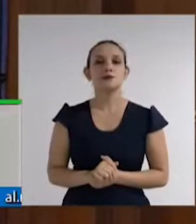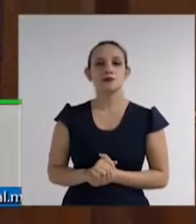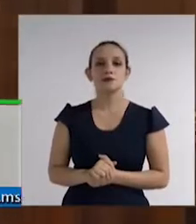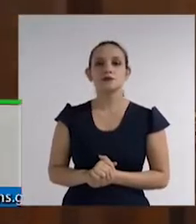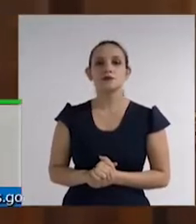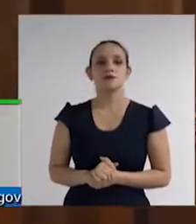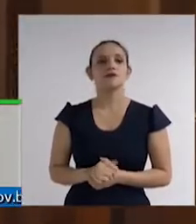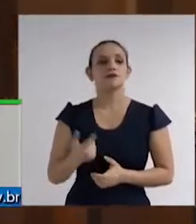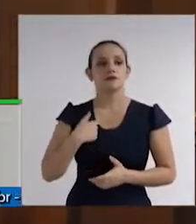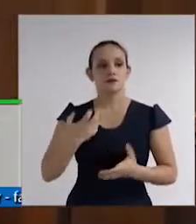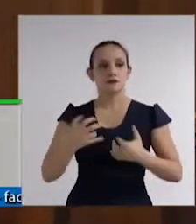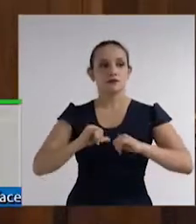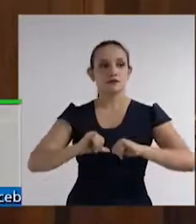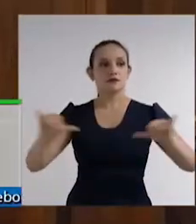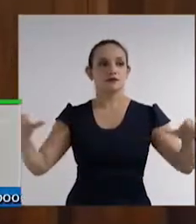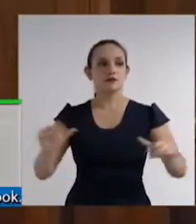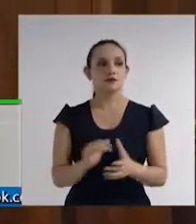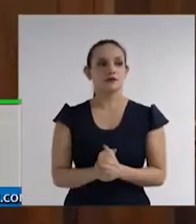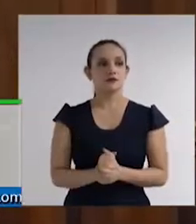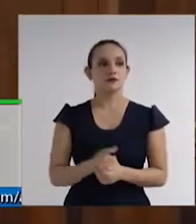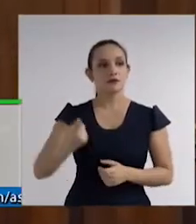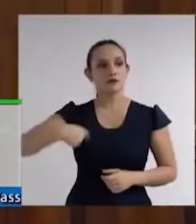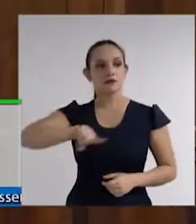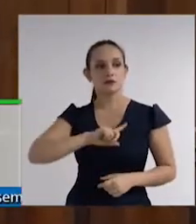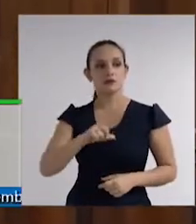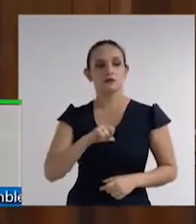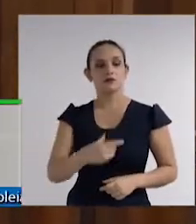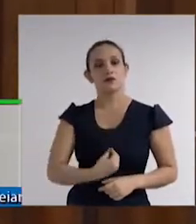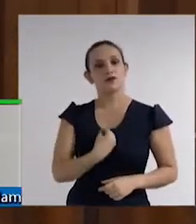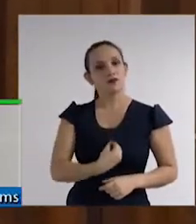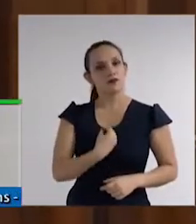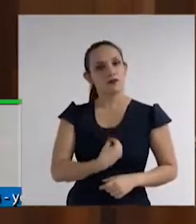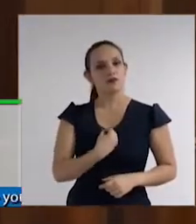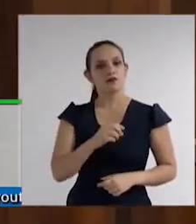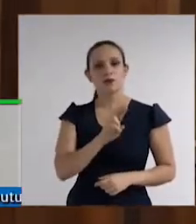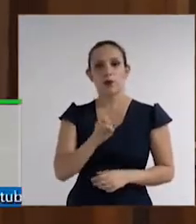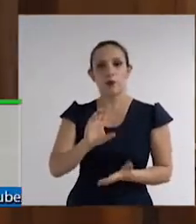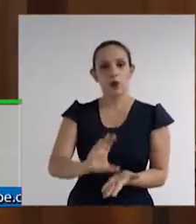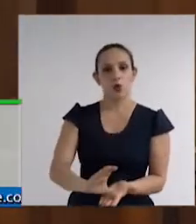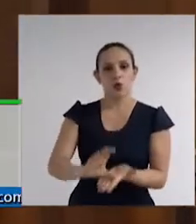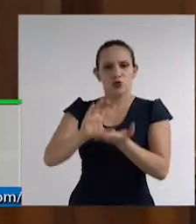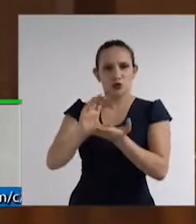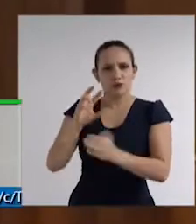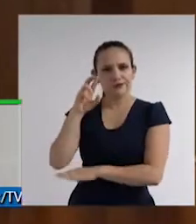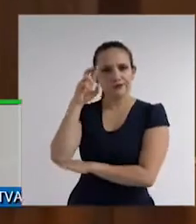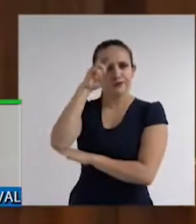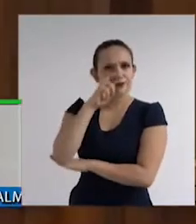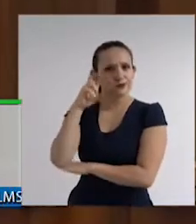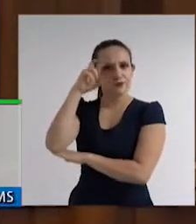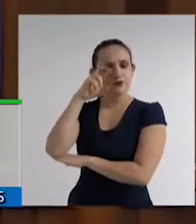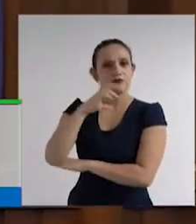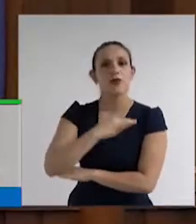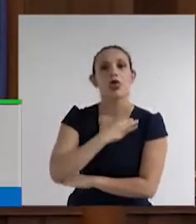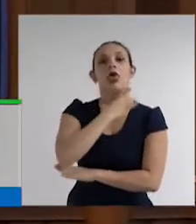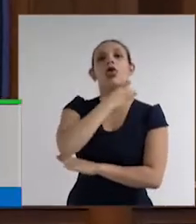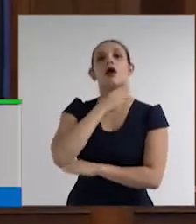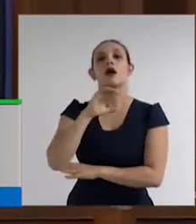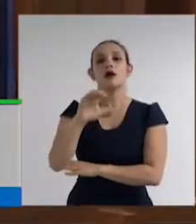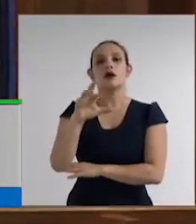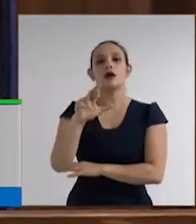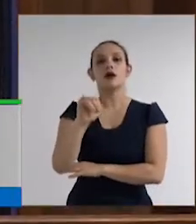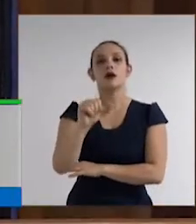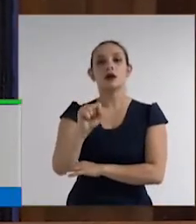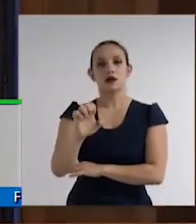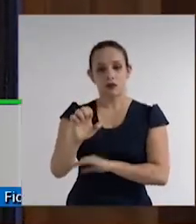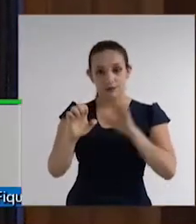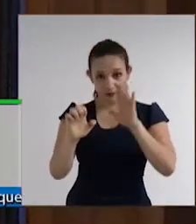queria comunicar que nós estamos participando de um conselho de monitoramento da crise que foi montado,